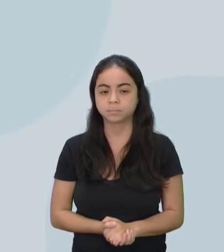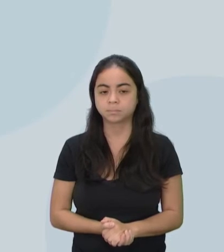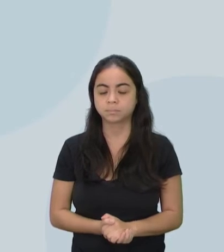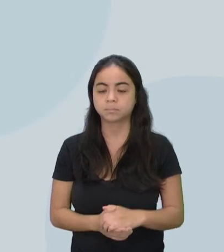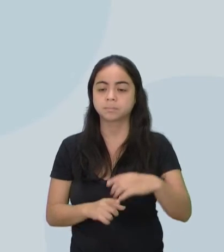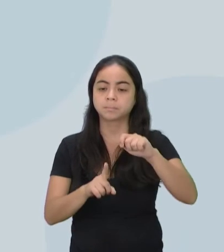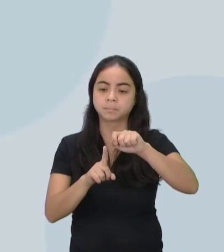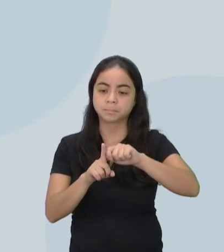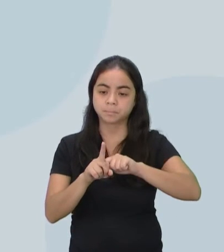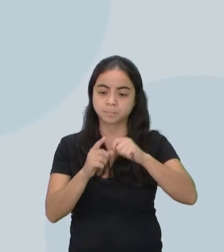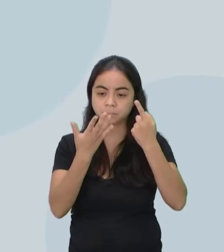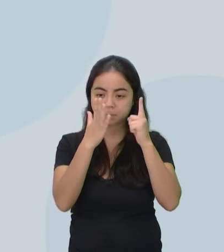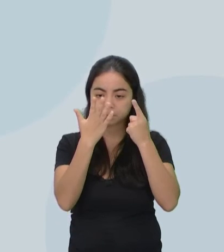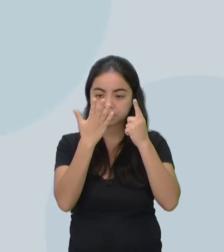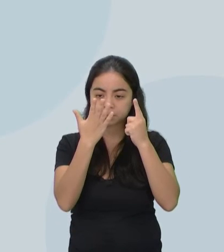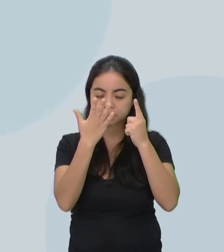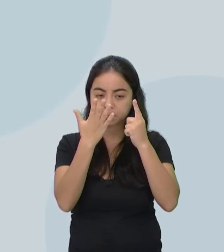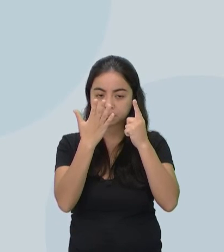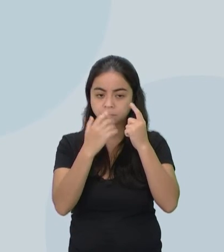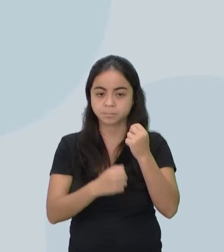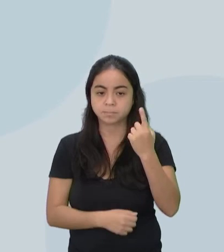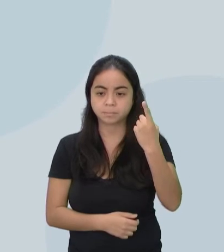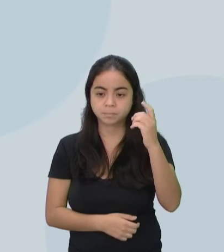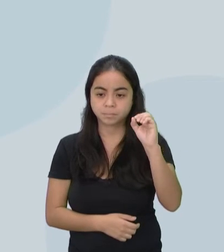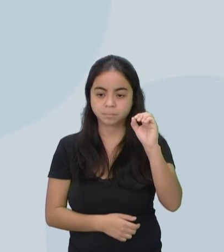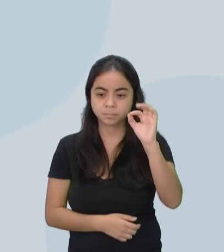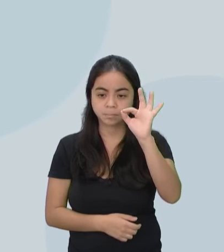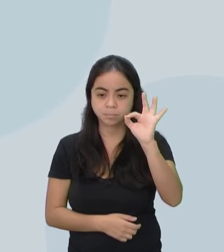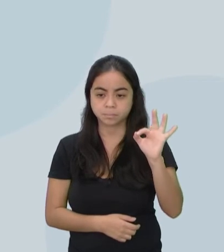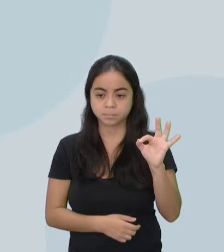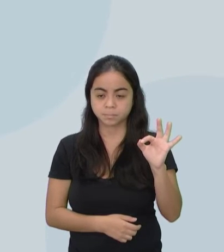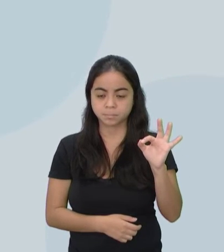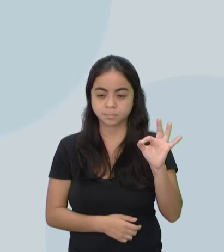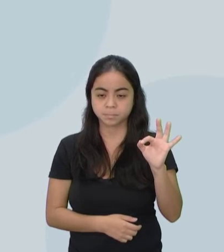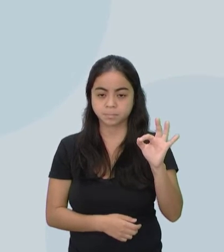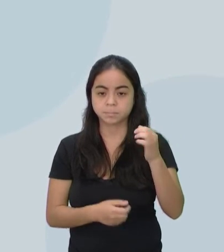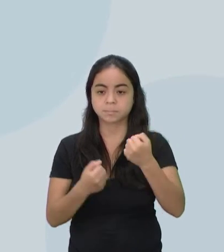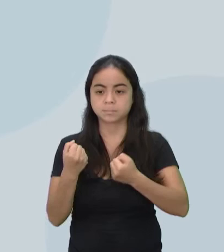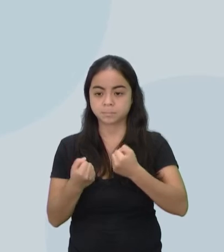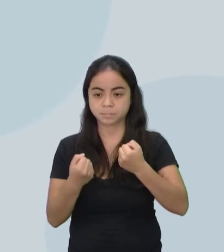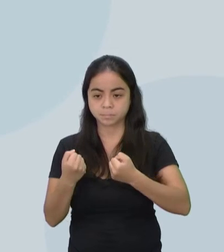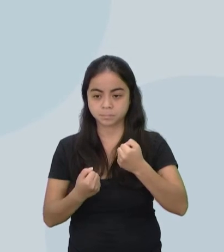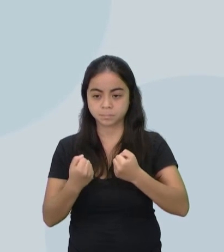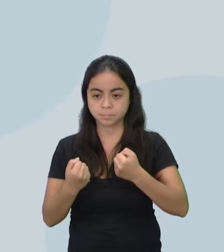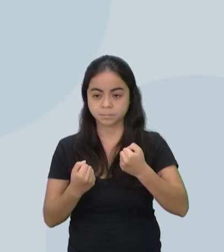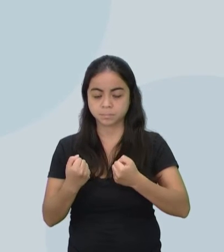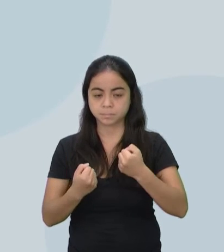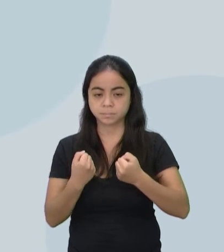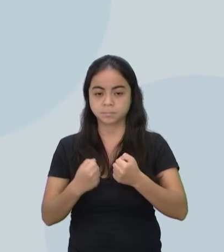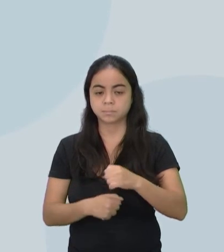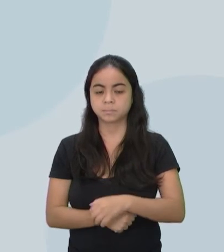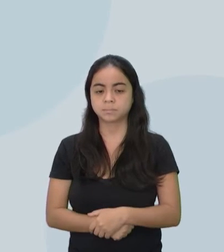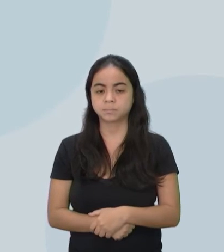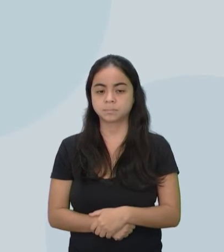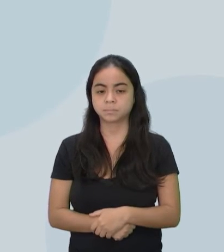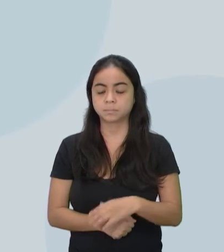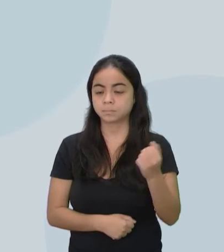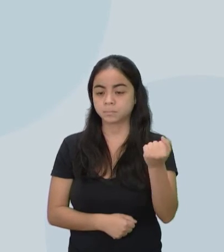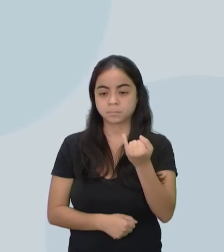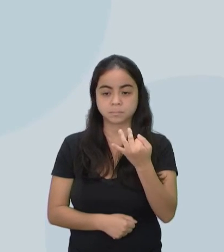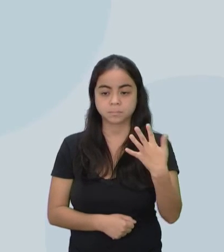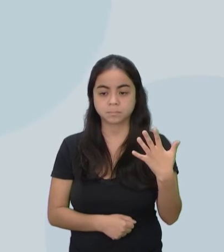Neste mês de fevereiro, 10% das despesas foi com transporte. Quanto que